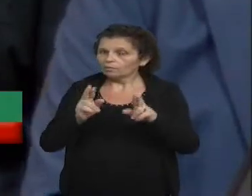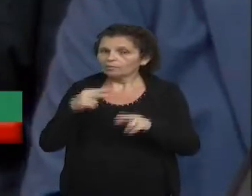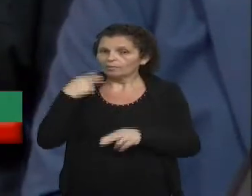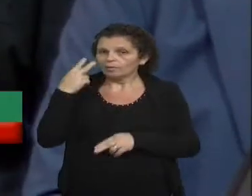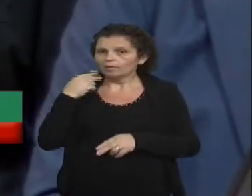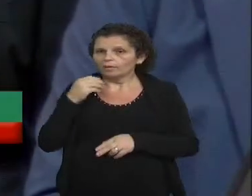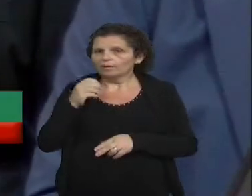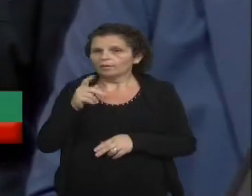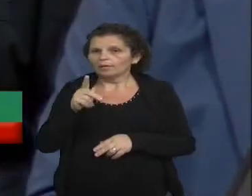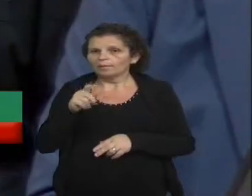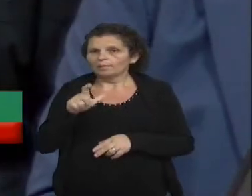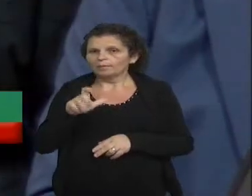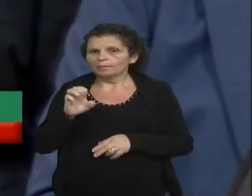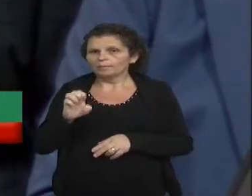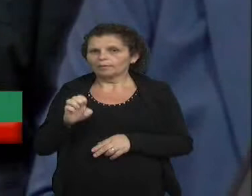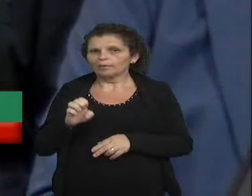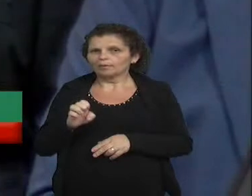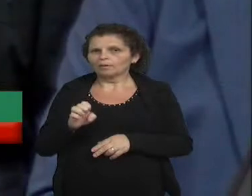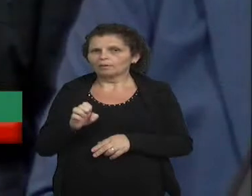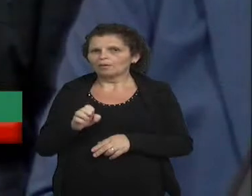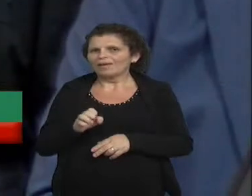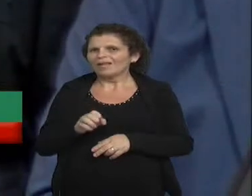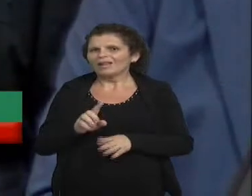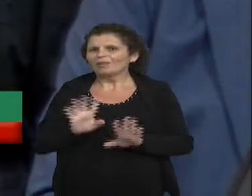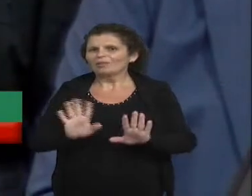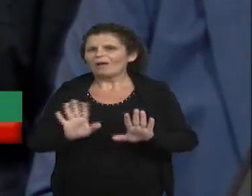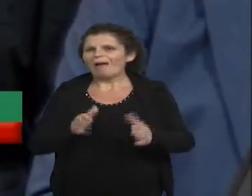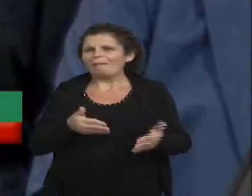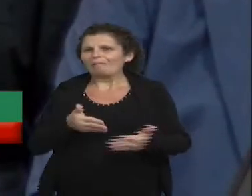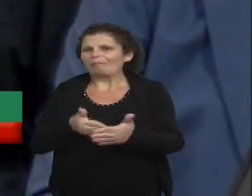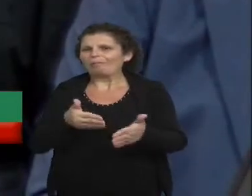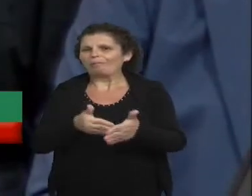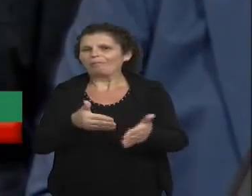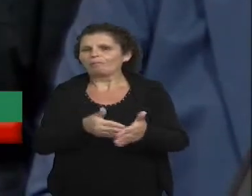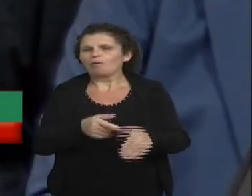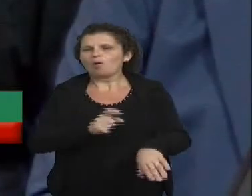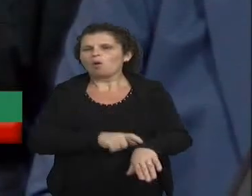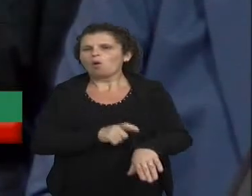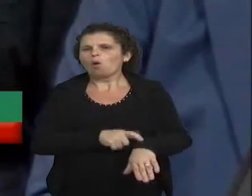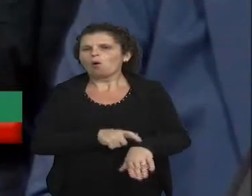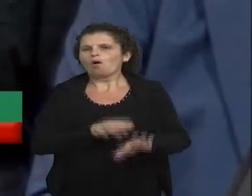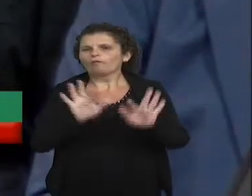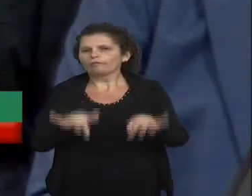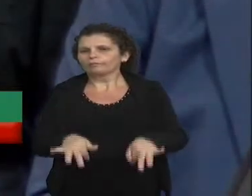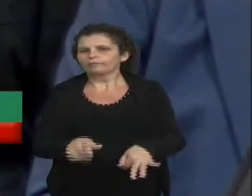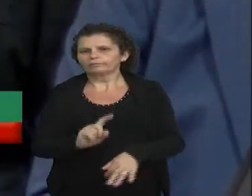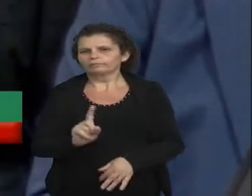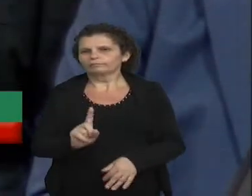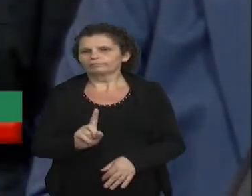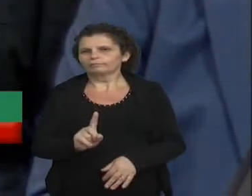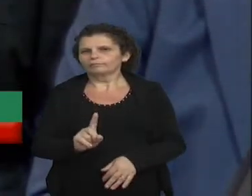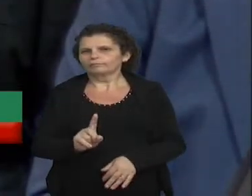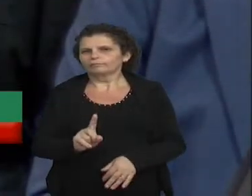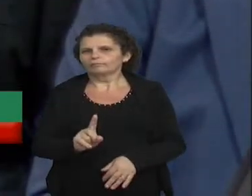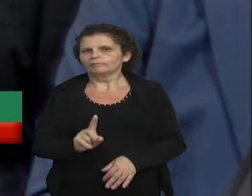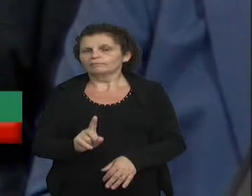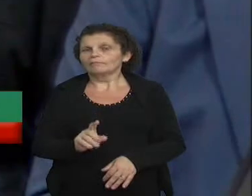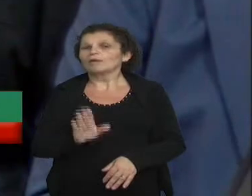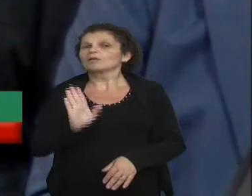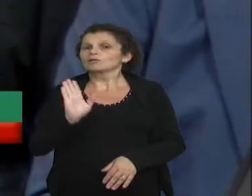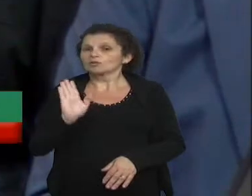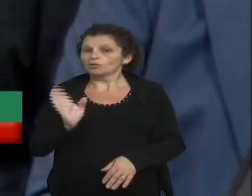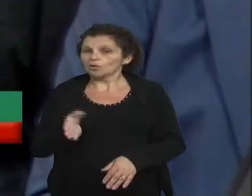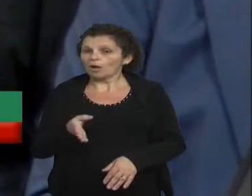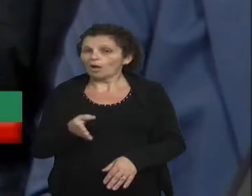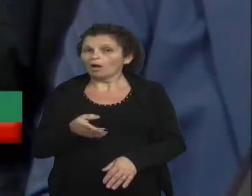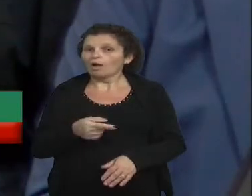vereador Pelé, aos vereadores. Nós não estamos limitando o horário que termina a sessão. Eu já cheguei